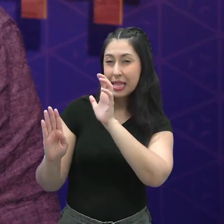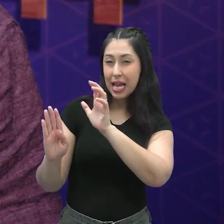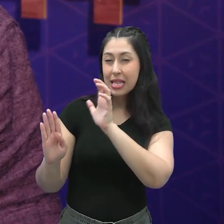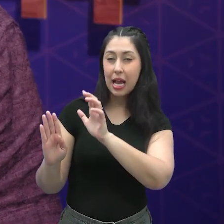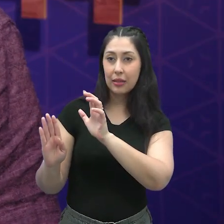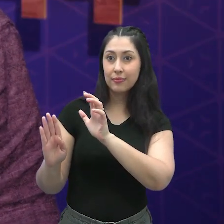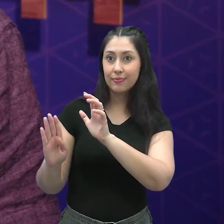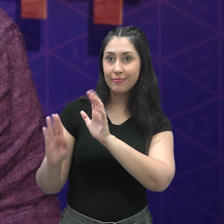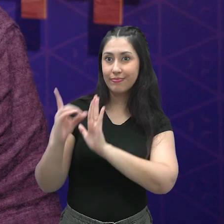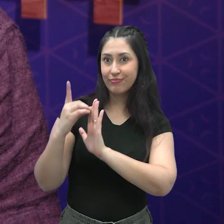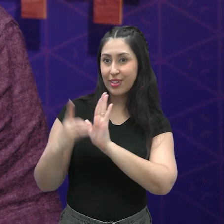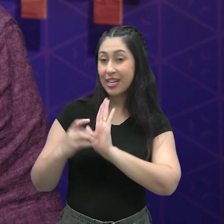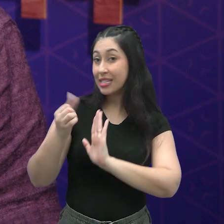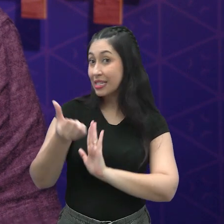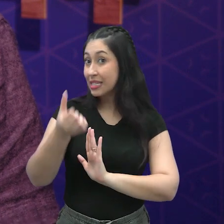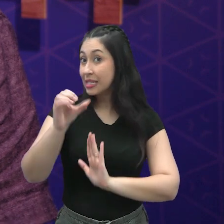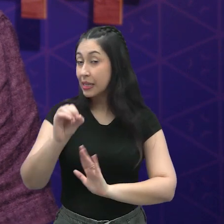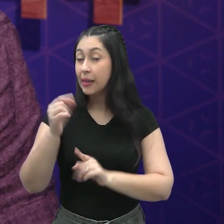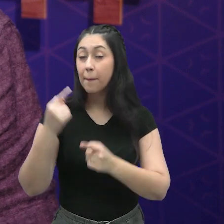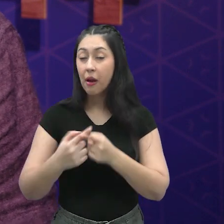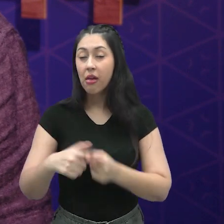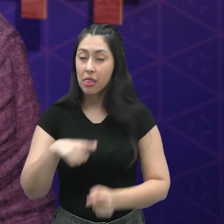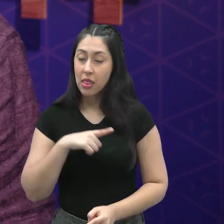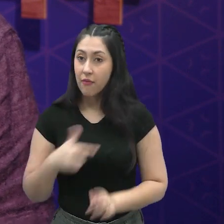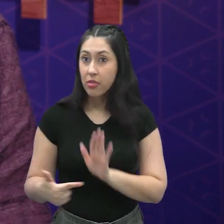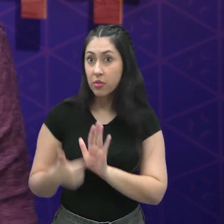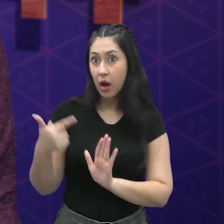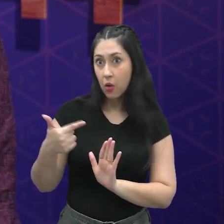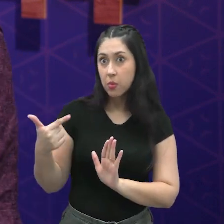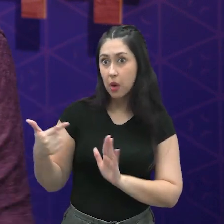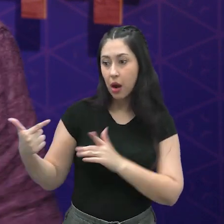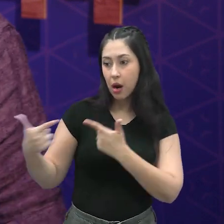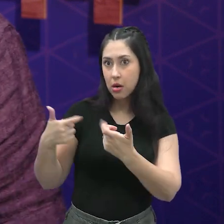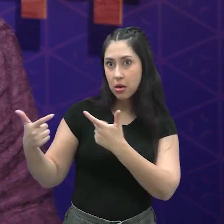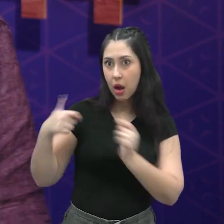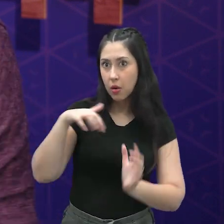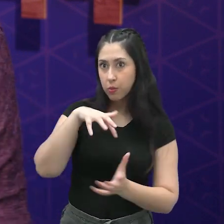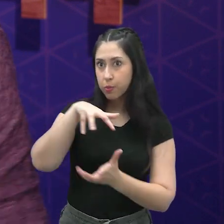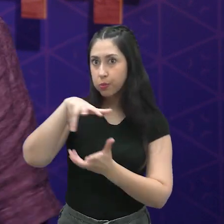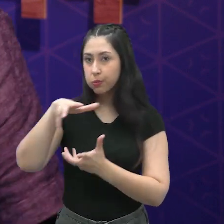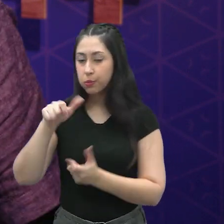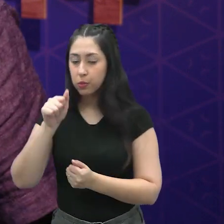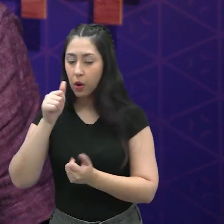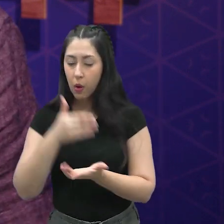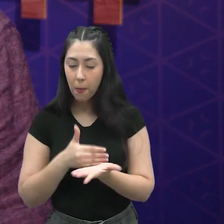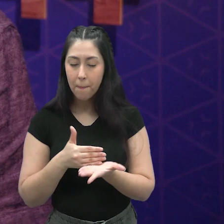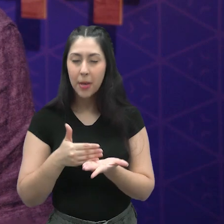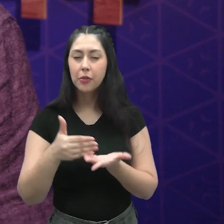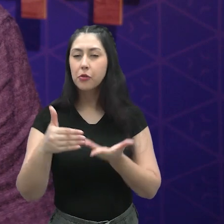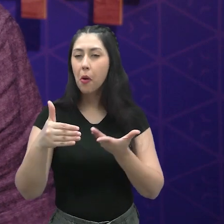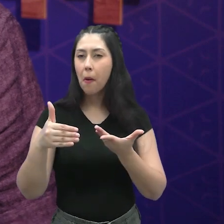avassaladora na década de 60 Aham. aqui no Brasil. Na verdade, a partir da Segunda Guerra Mundial já começou,